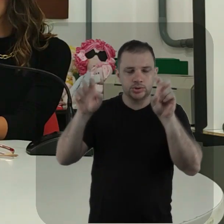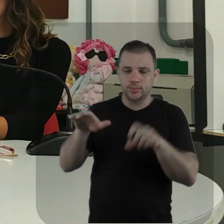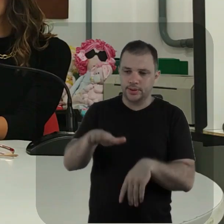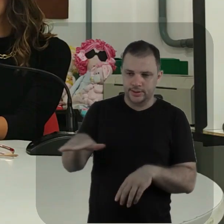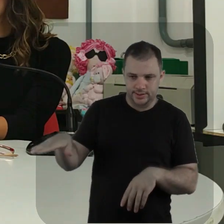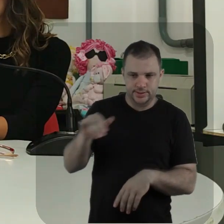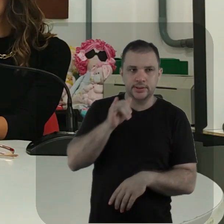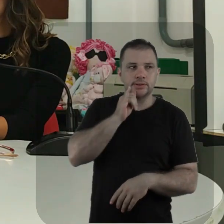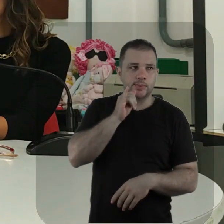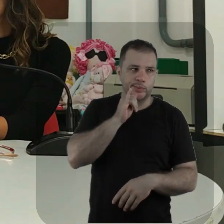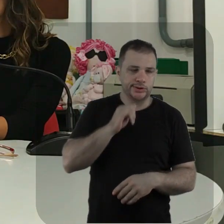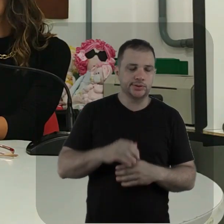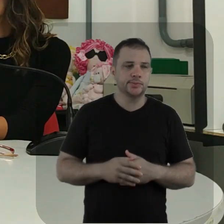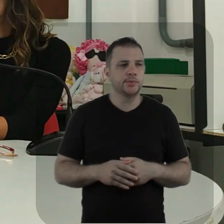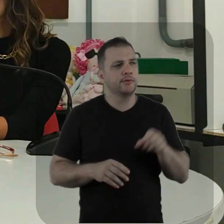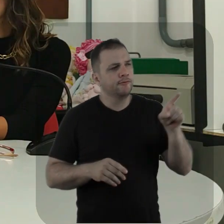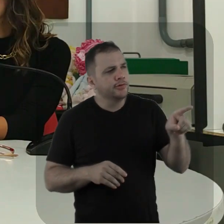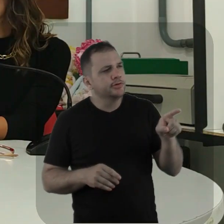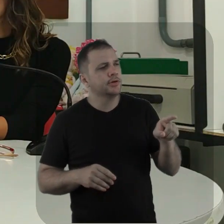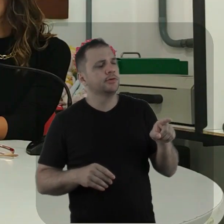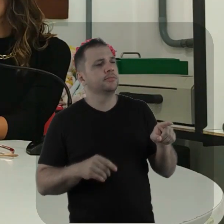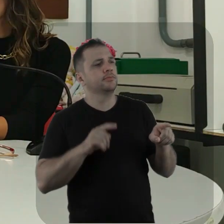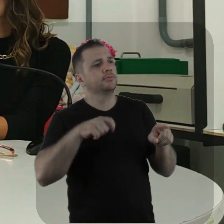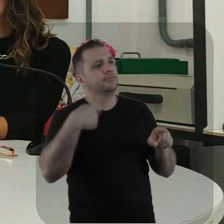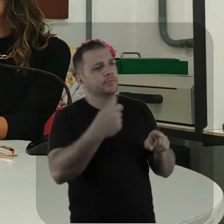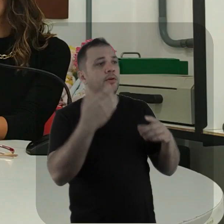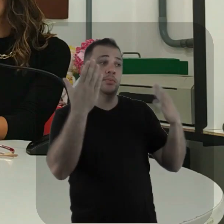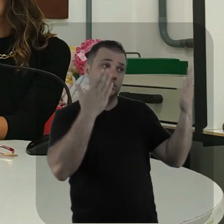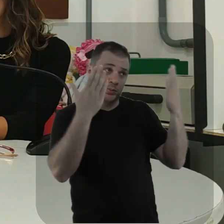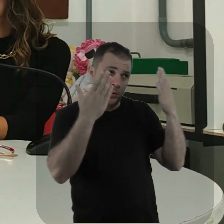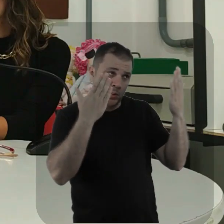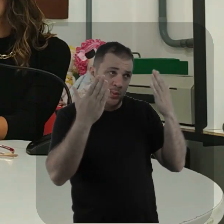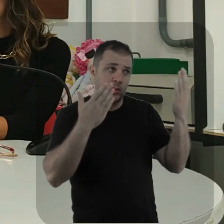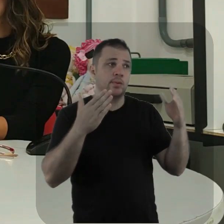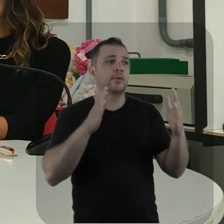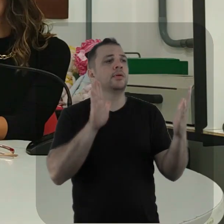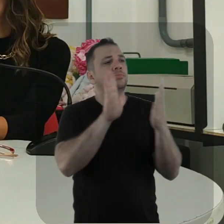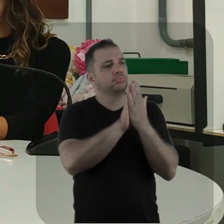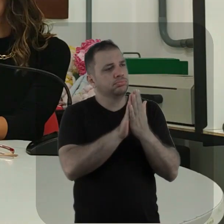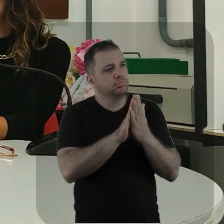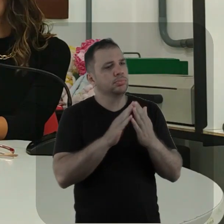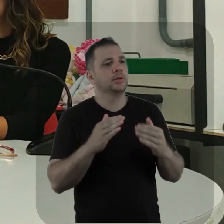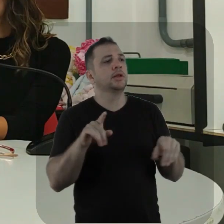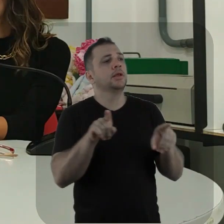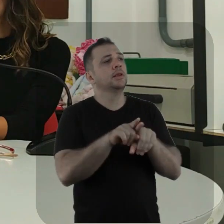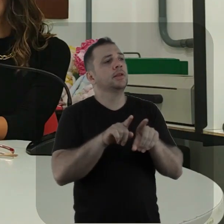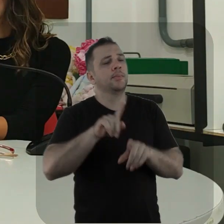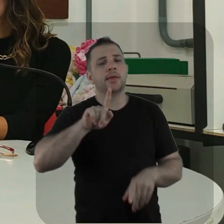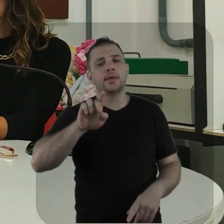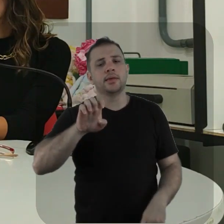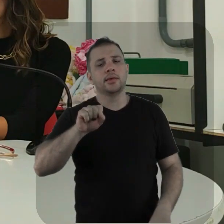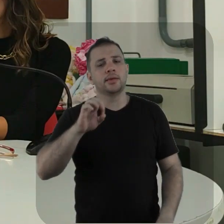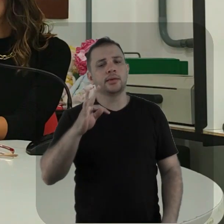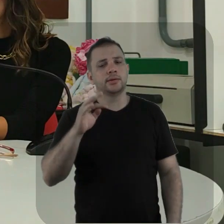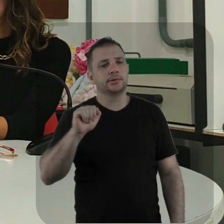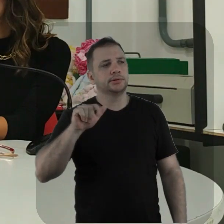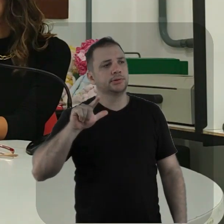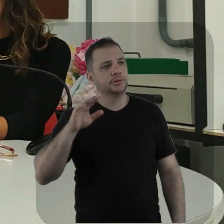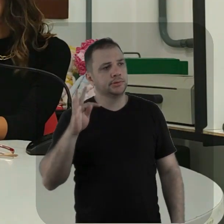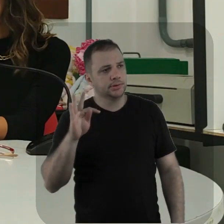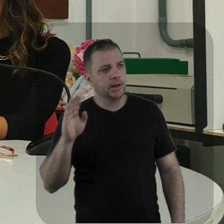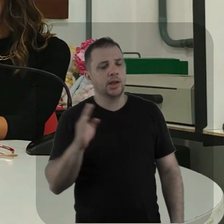infantil. Quais são as tuas preocupações enquanto psicóloga, enquanto psicóloga clínica, né, como gestalt terapeuta,